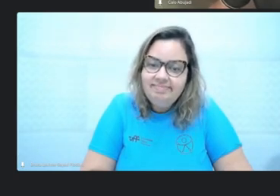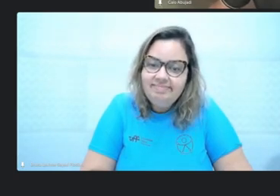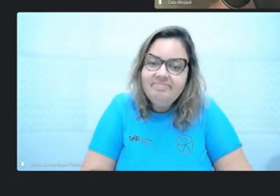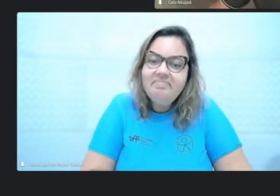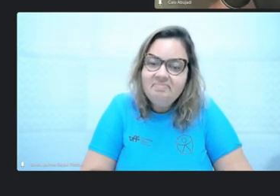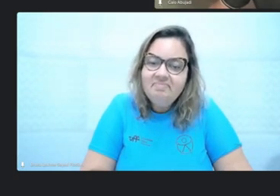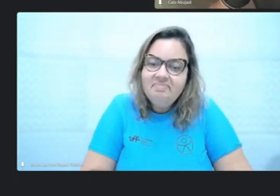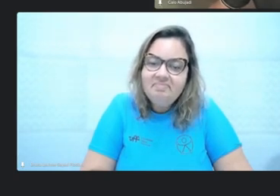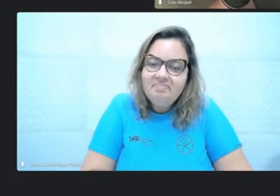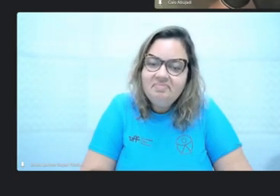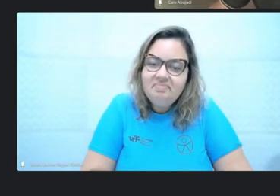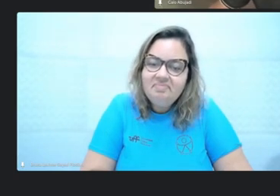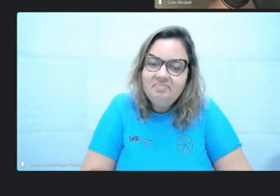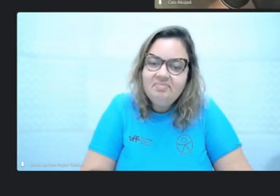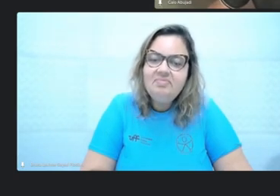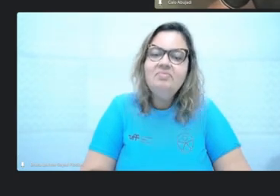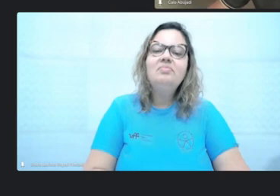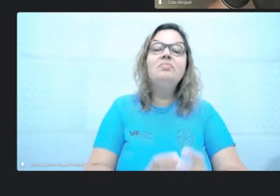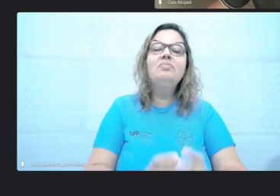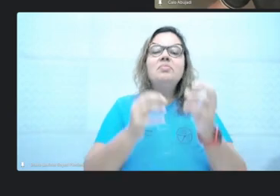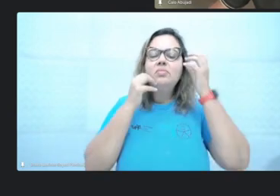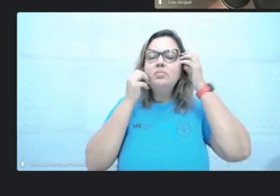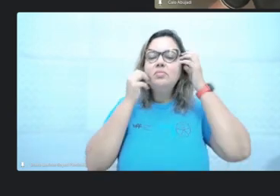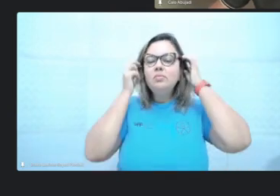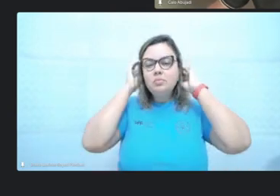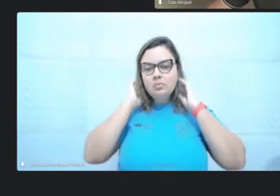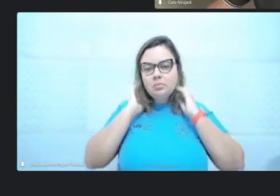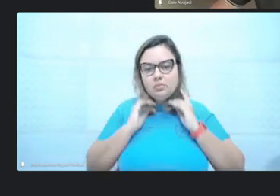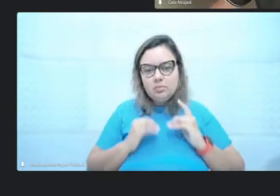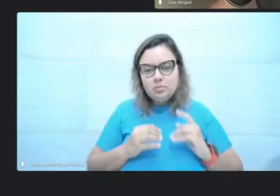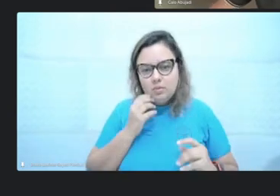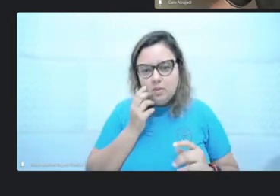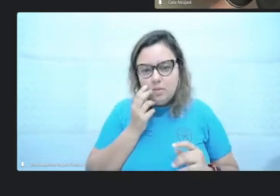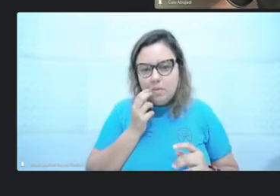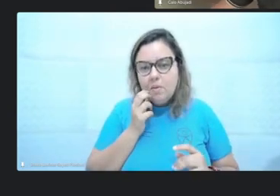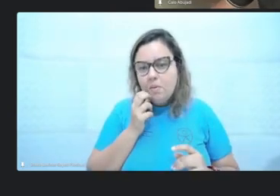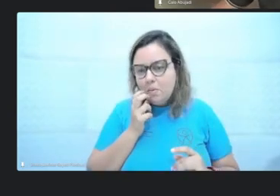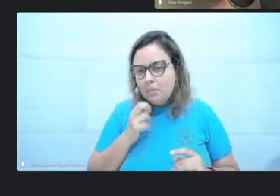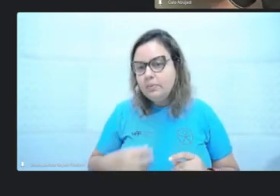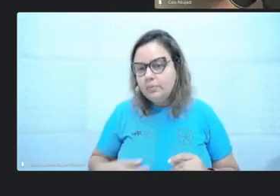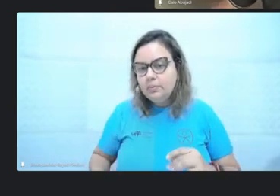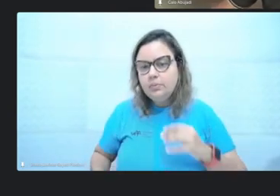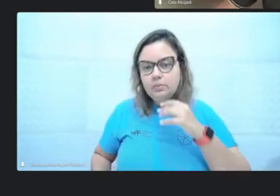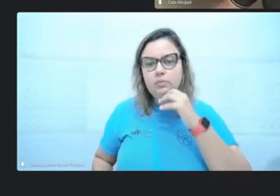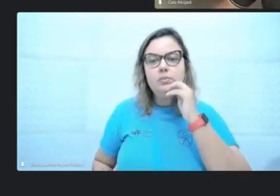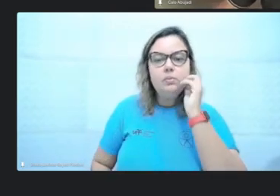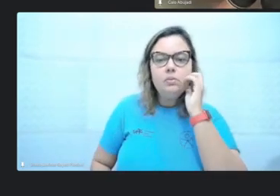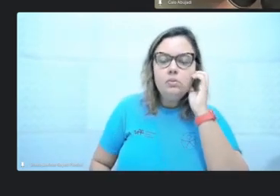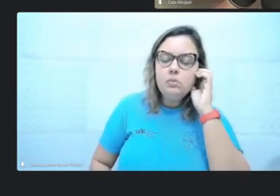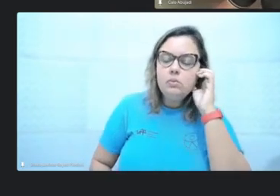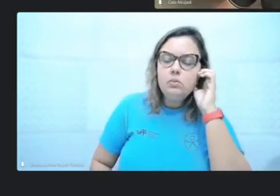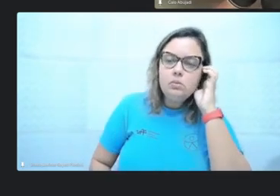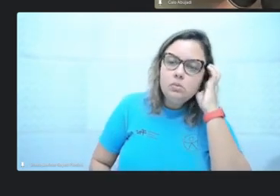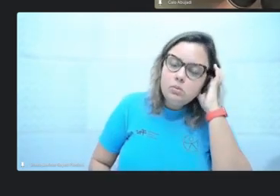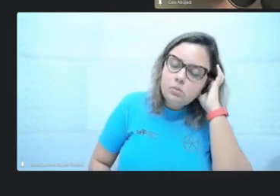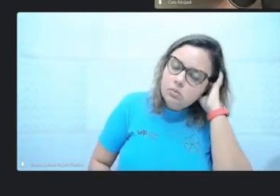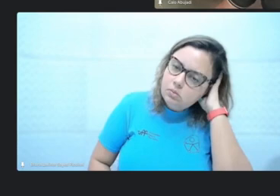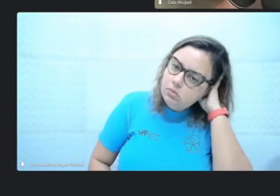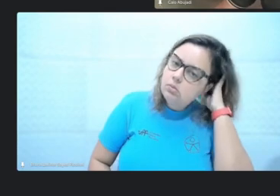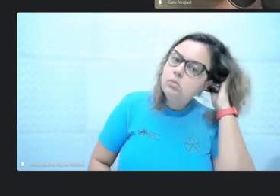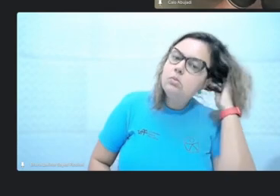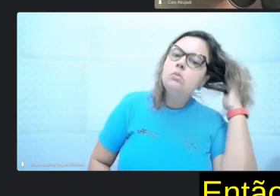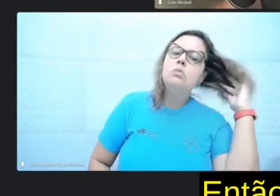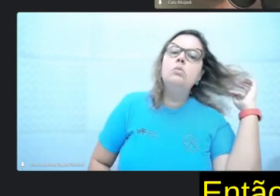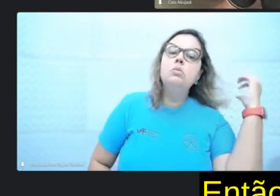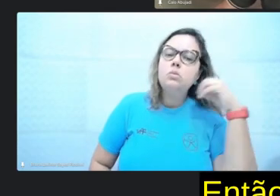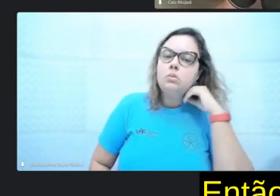É uma ideia de mudar a forma como o Brasil, né, cuida